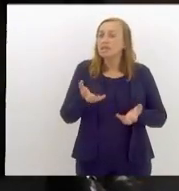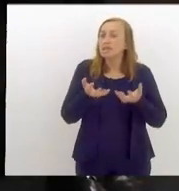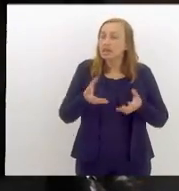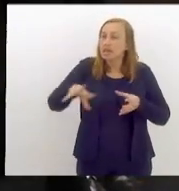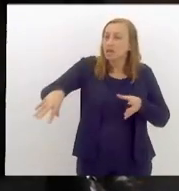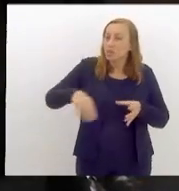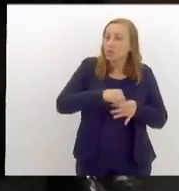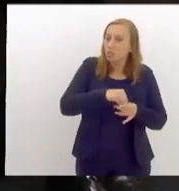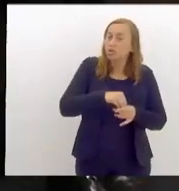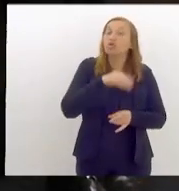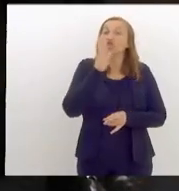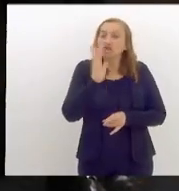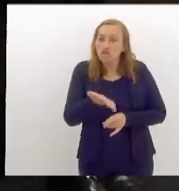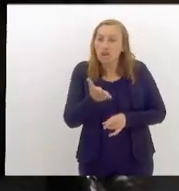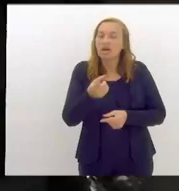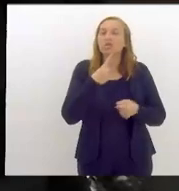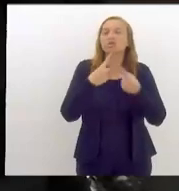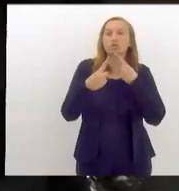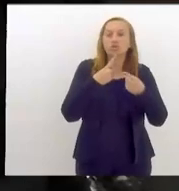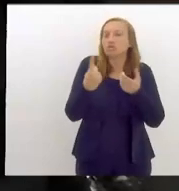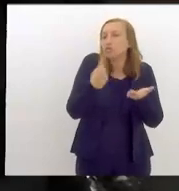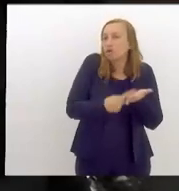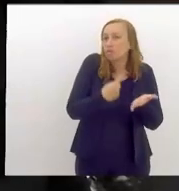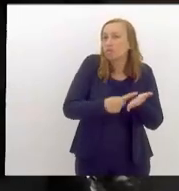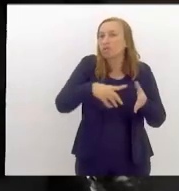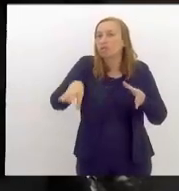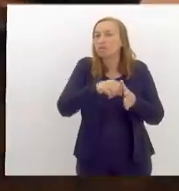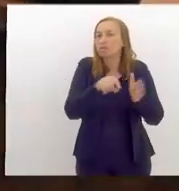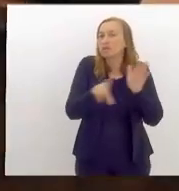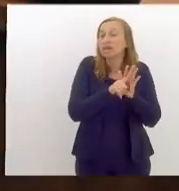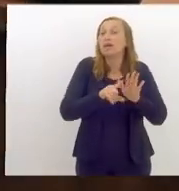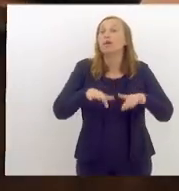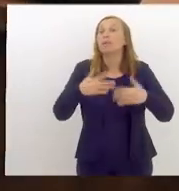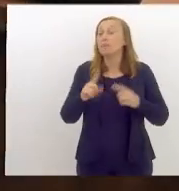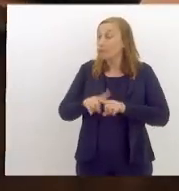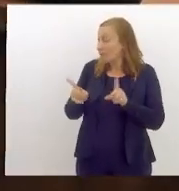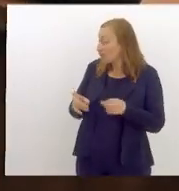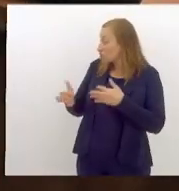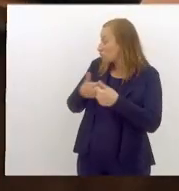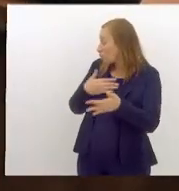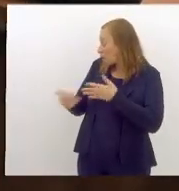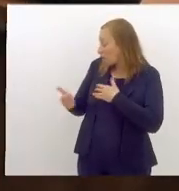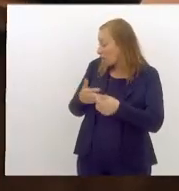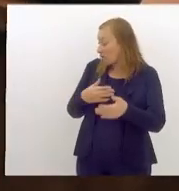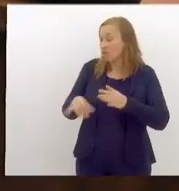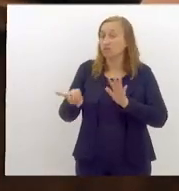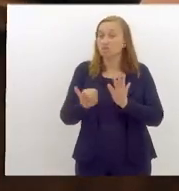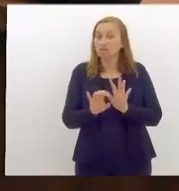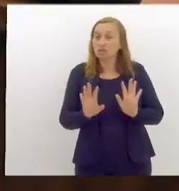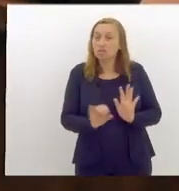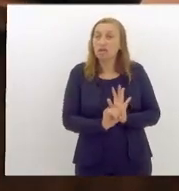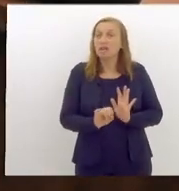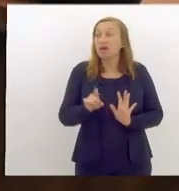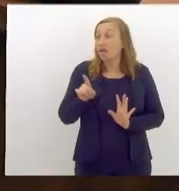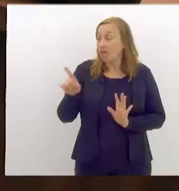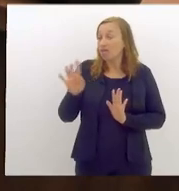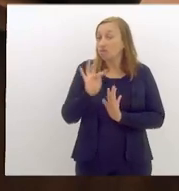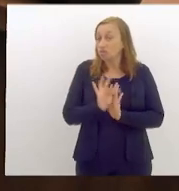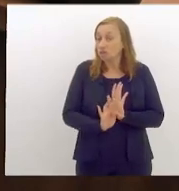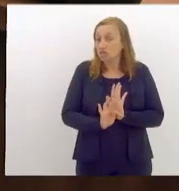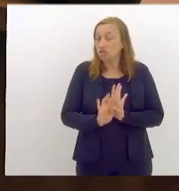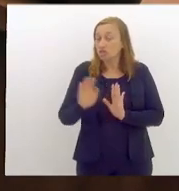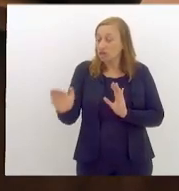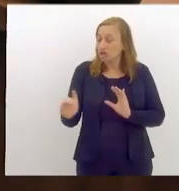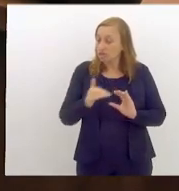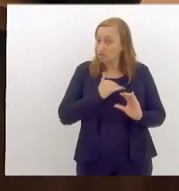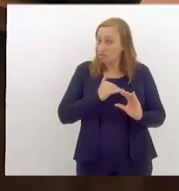incluir o que já foi discutido num acordo nessa lei Sim querida porque de qualquer forma ele no texto que